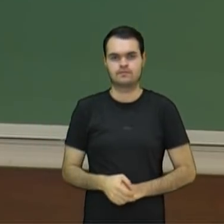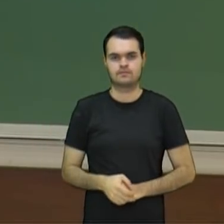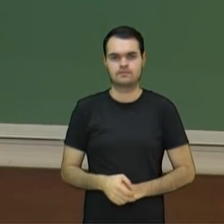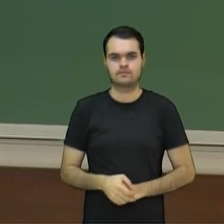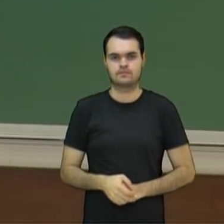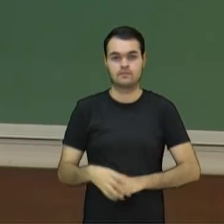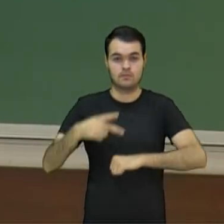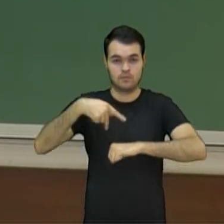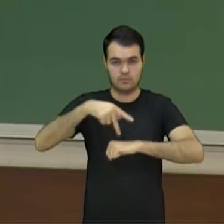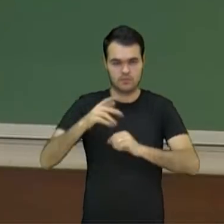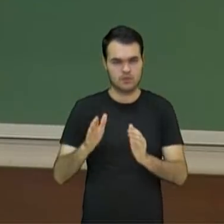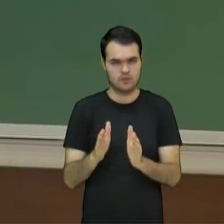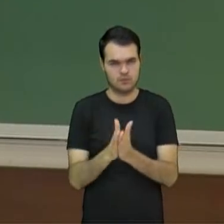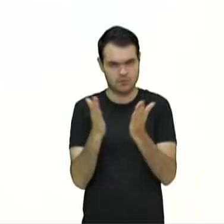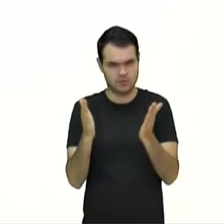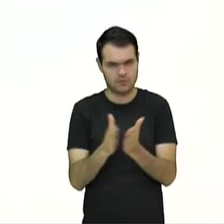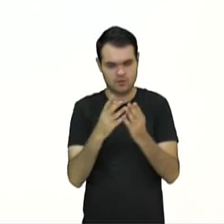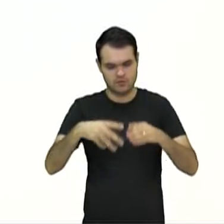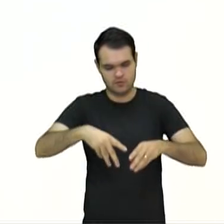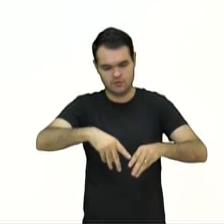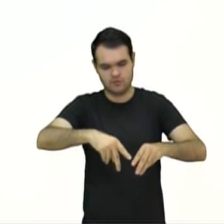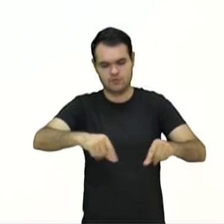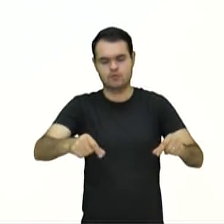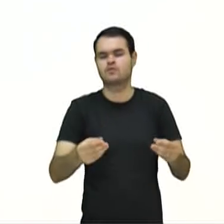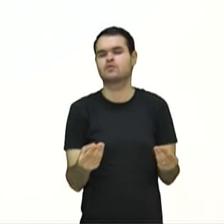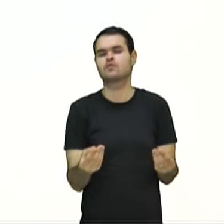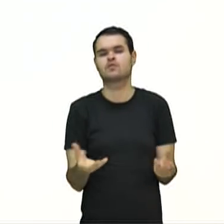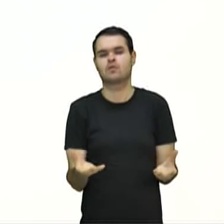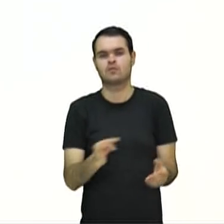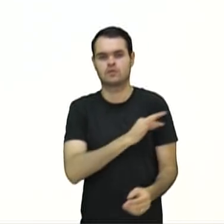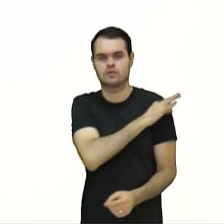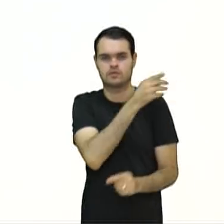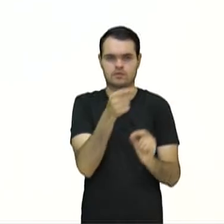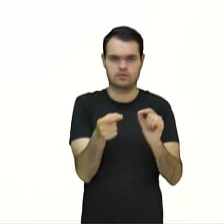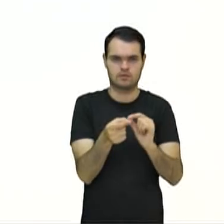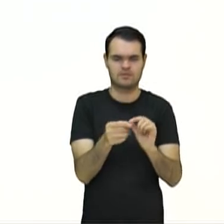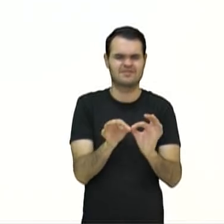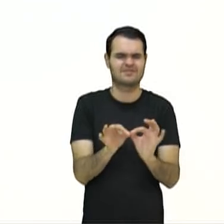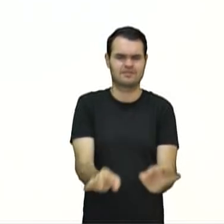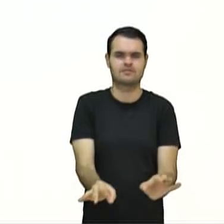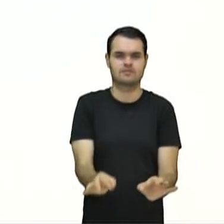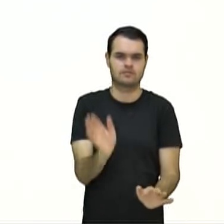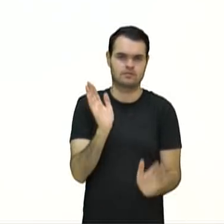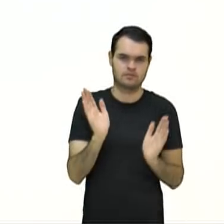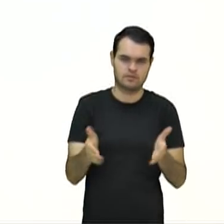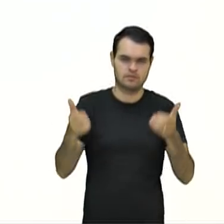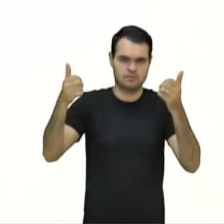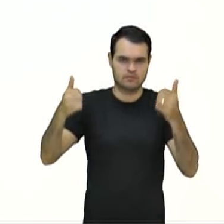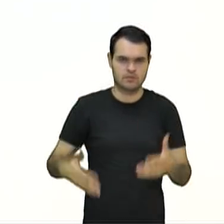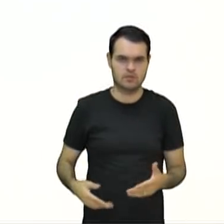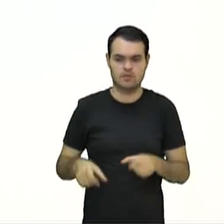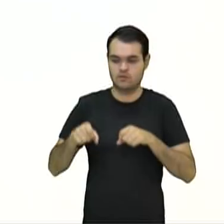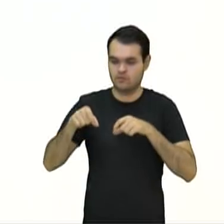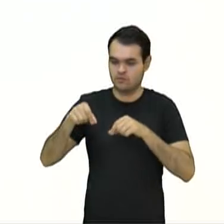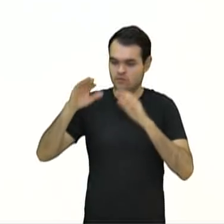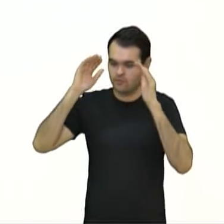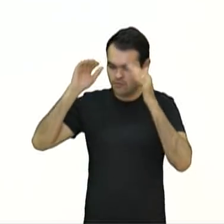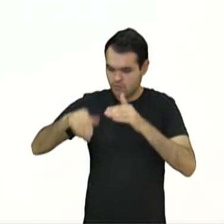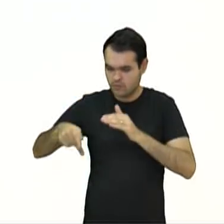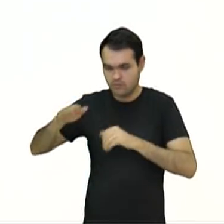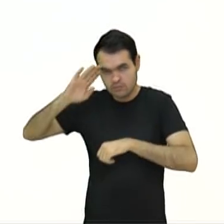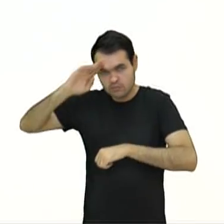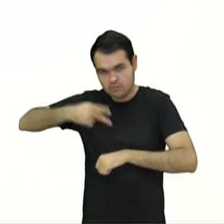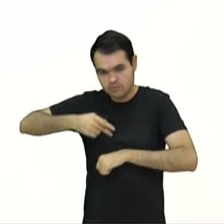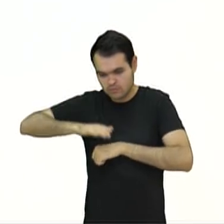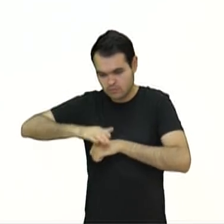Nos países pobres, os solos vão ser cultivados com técnicas mais simples, como a gente viu. A agricultura é voltada para a